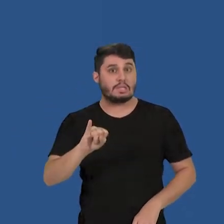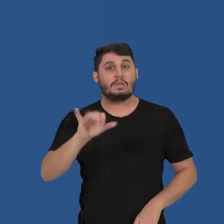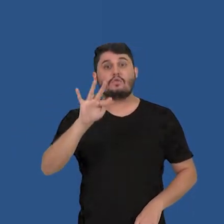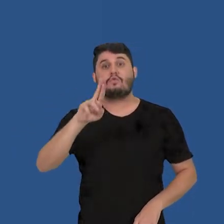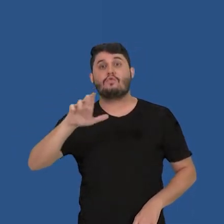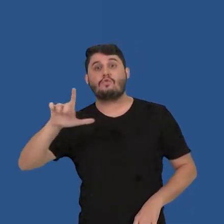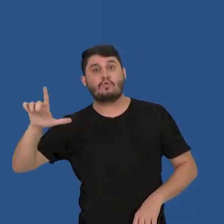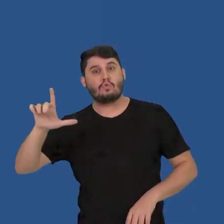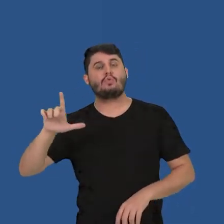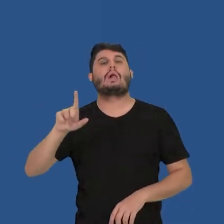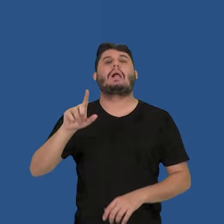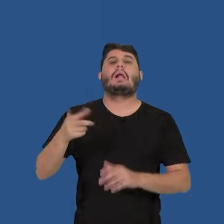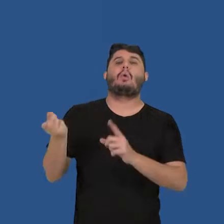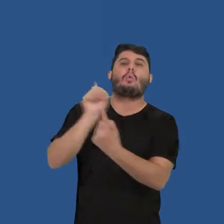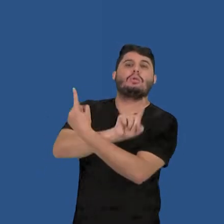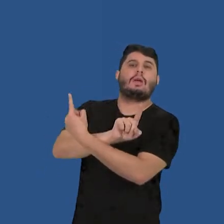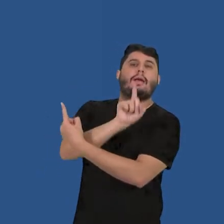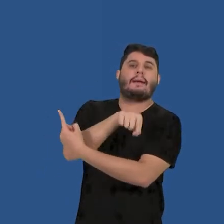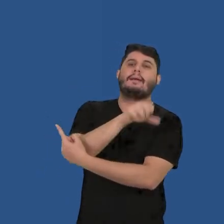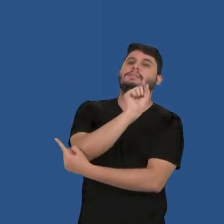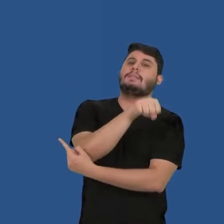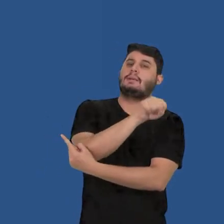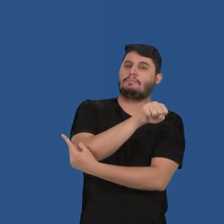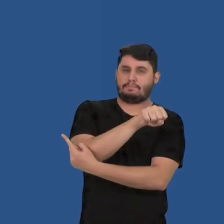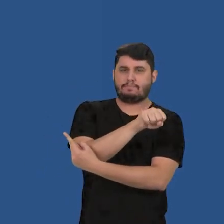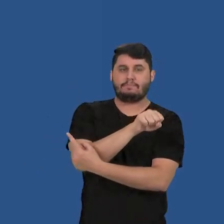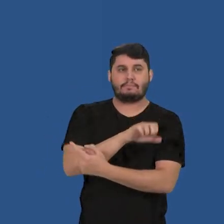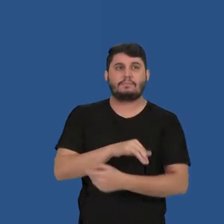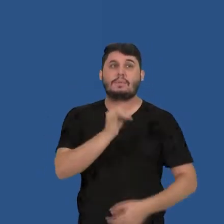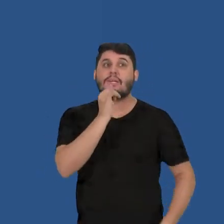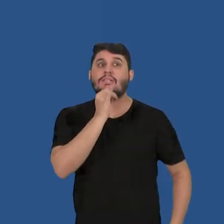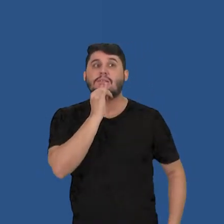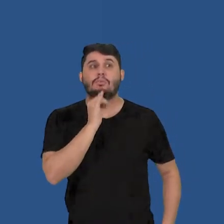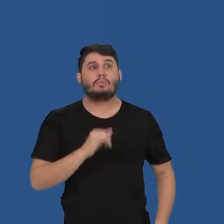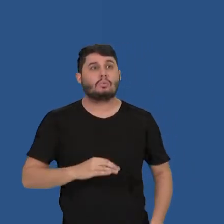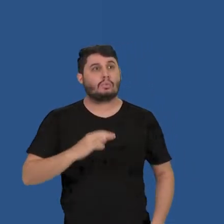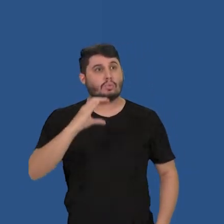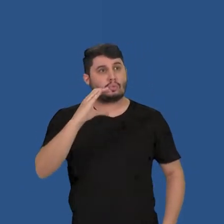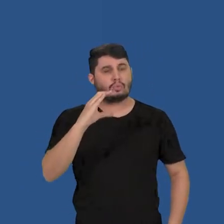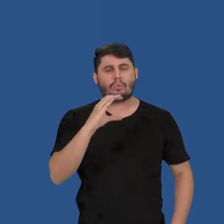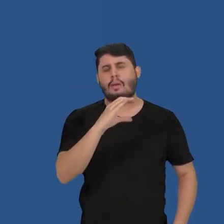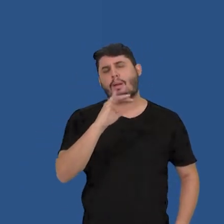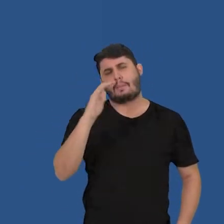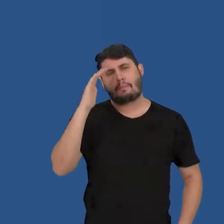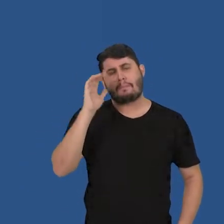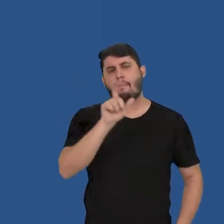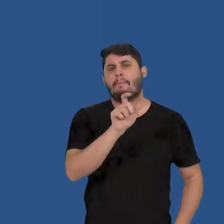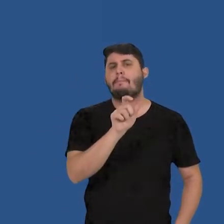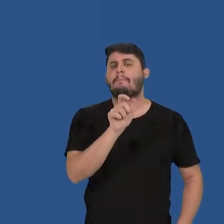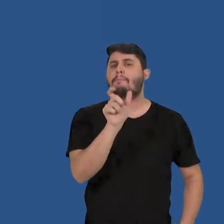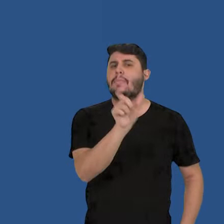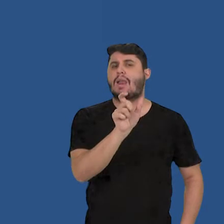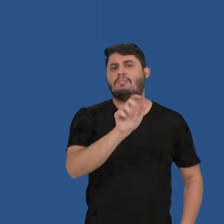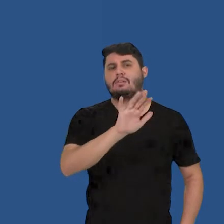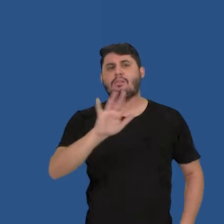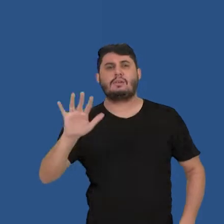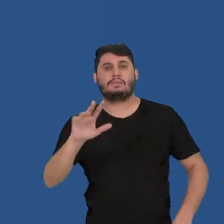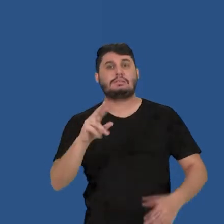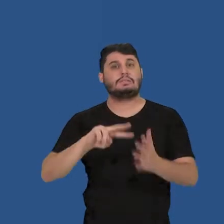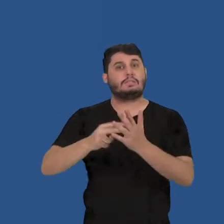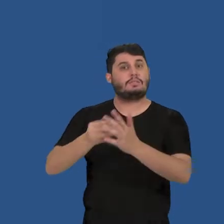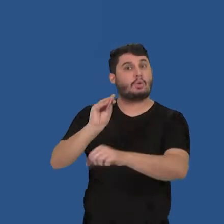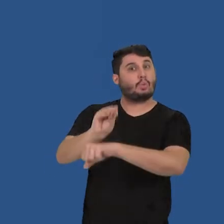palavra. Um exemplo prático. Care, a palavra care, C-A-R-E, é cuidado, tá? Mas se eu digo que uma pessoa é